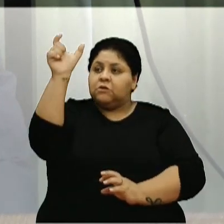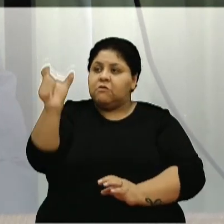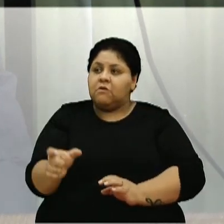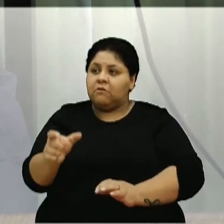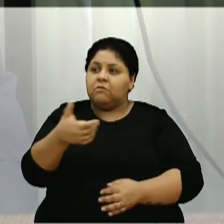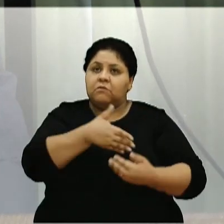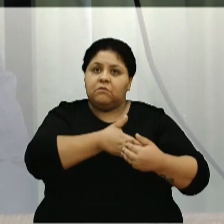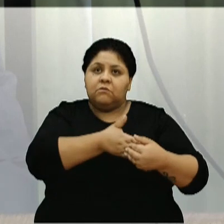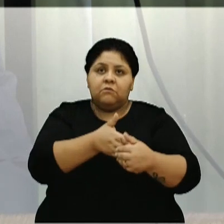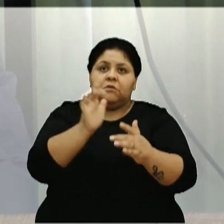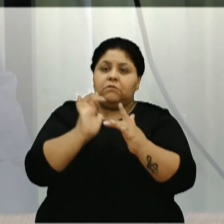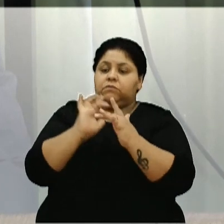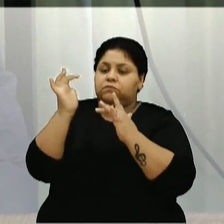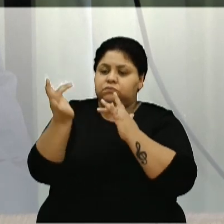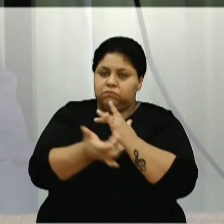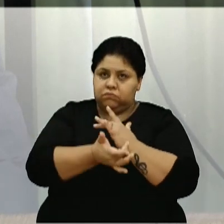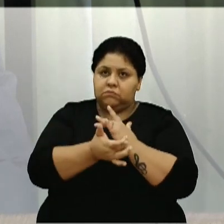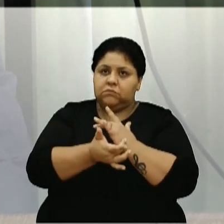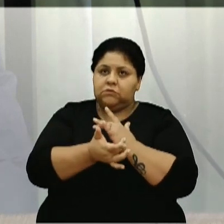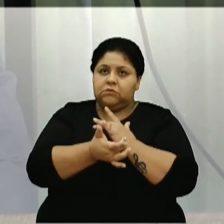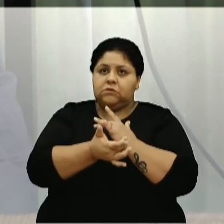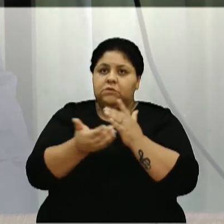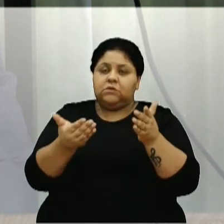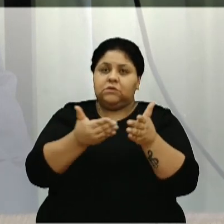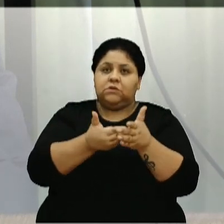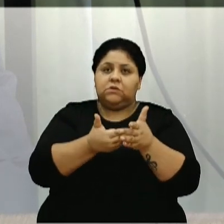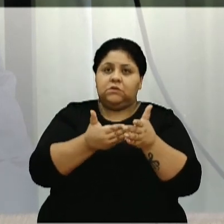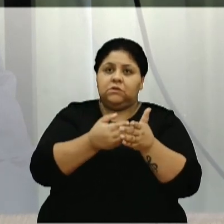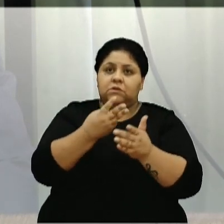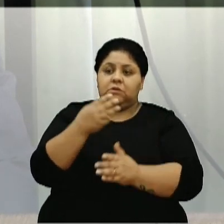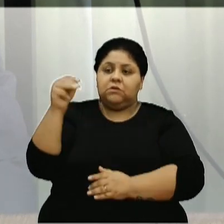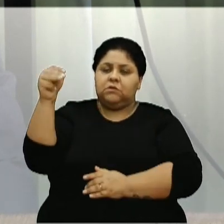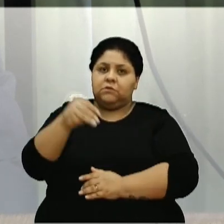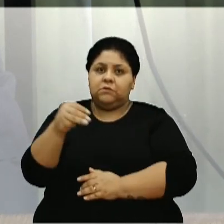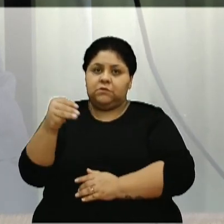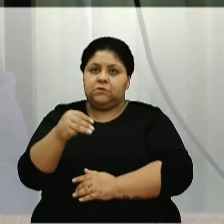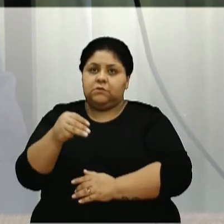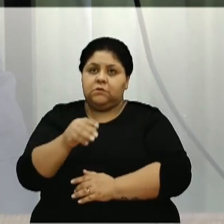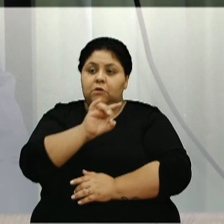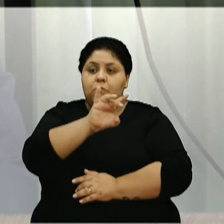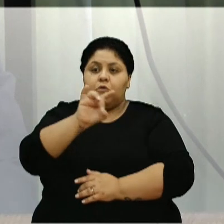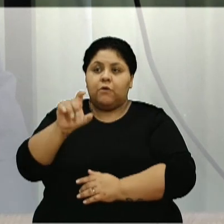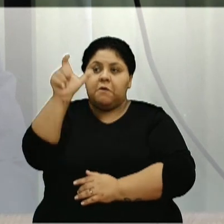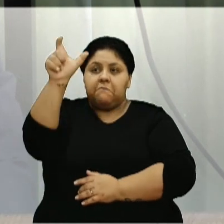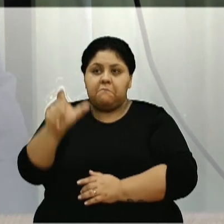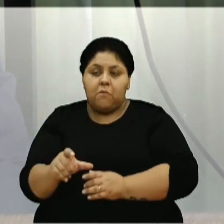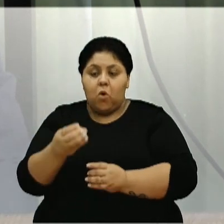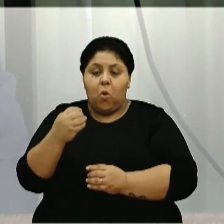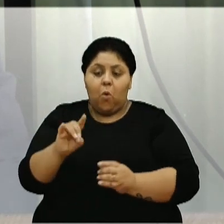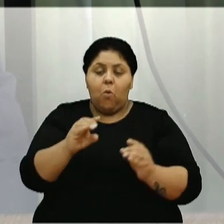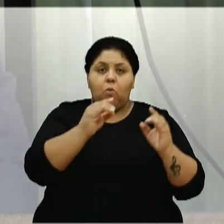nos acompanham pelas redes sociais, pelo tempo de até 3 minutos por pessoa ou